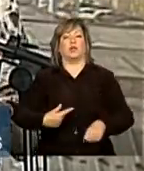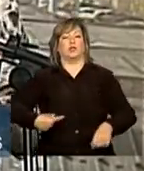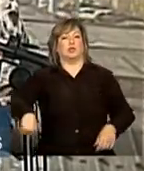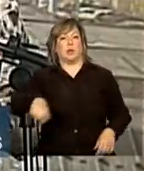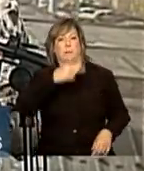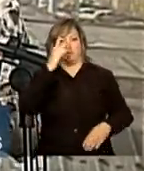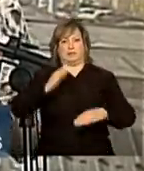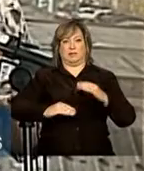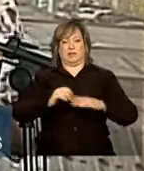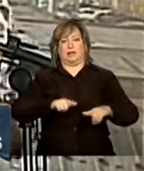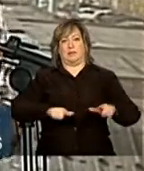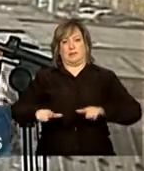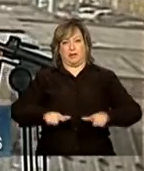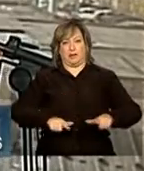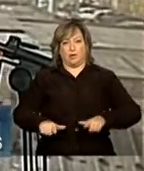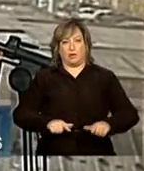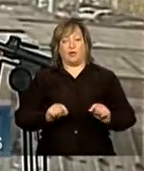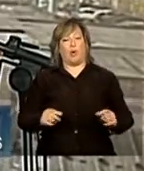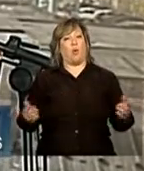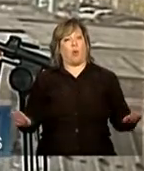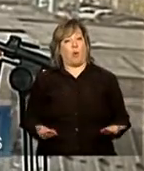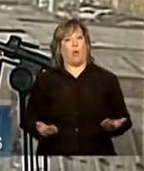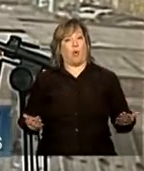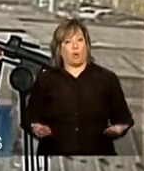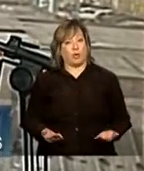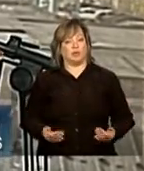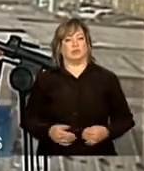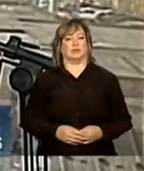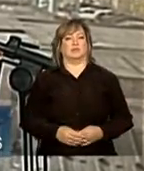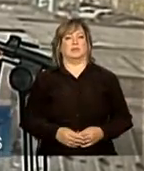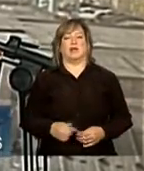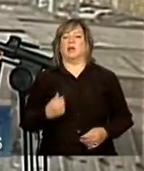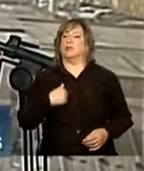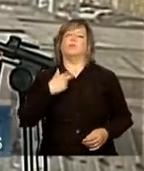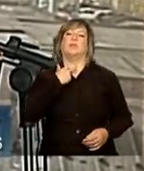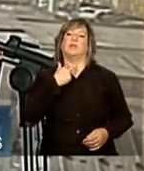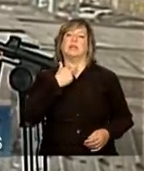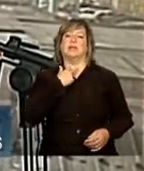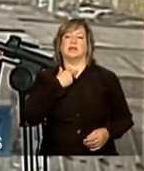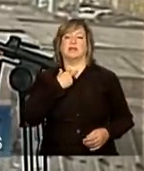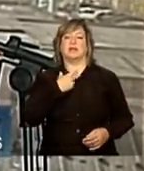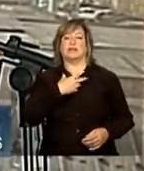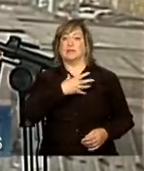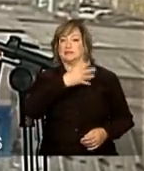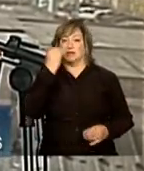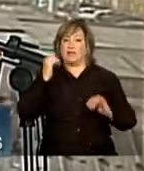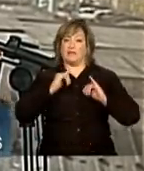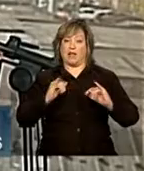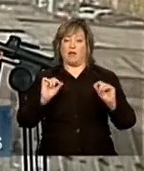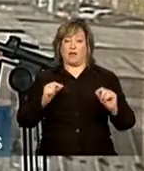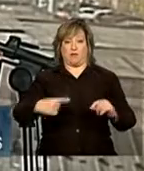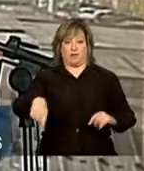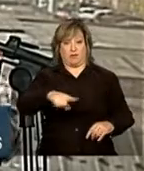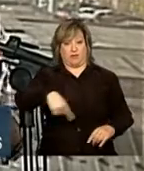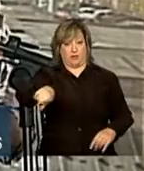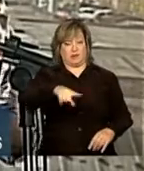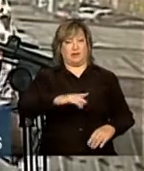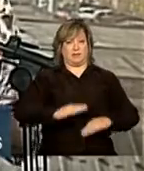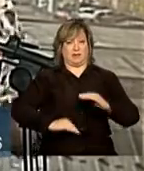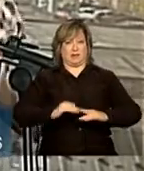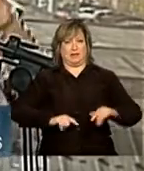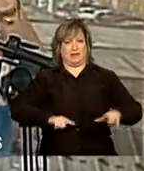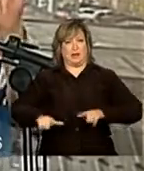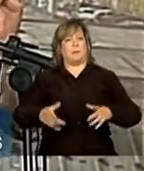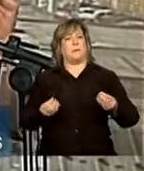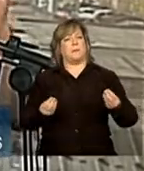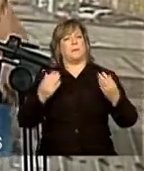nossos trabalhadores. E hoje eu não poderia deixar de dizer para vocês, vocês trabalhadores, muito obrigada,